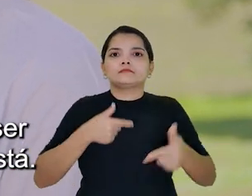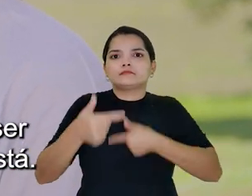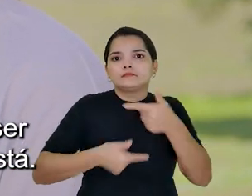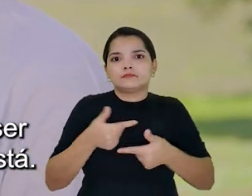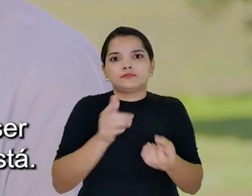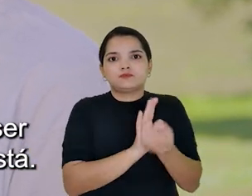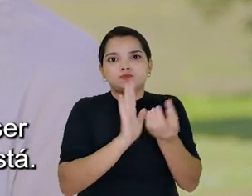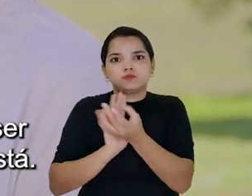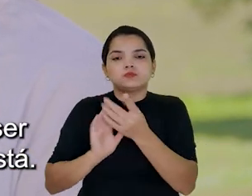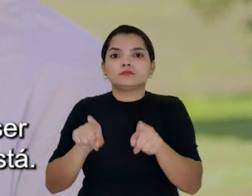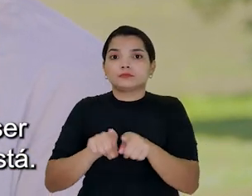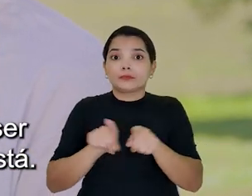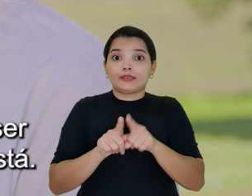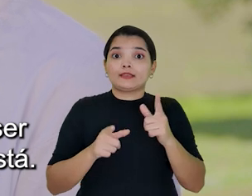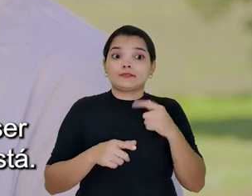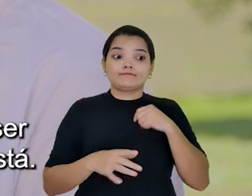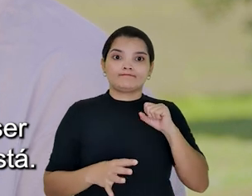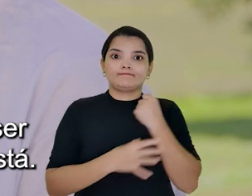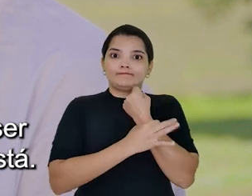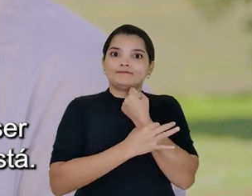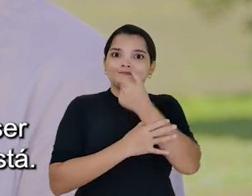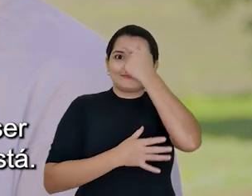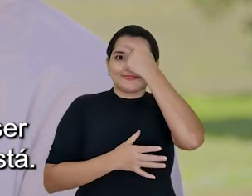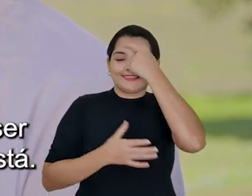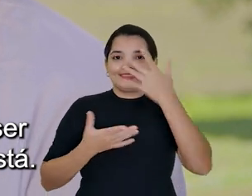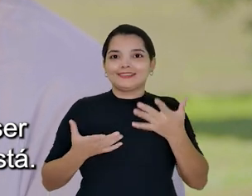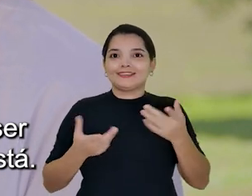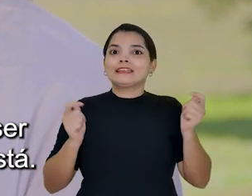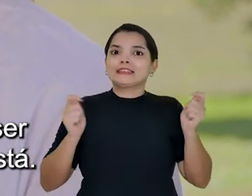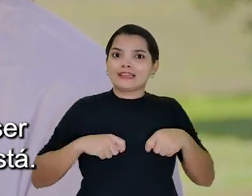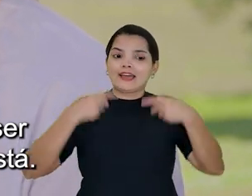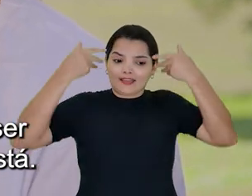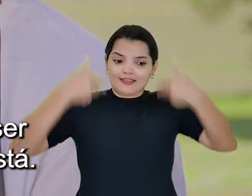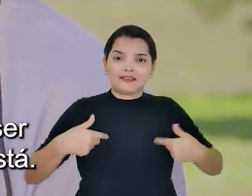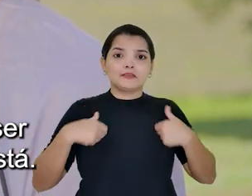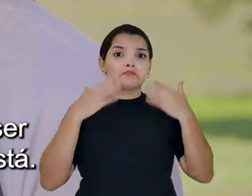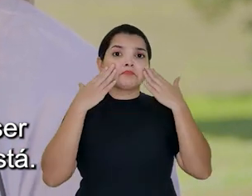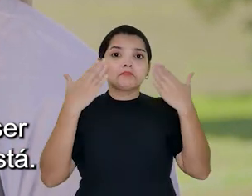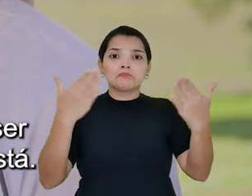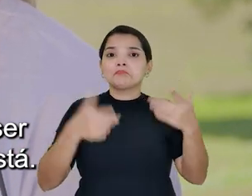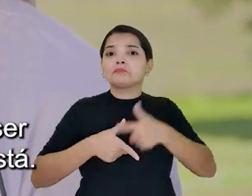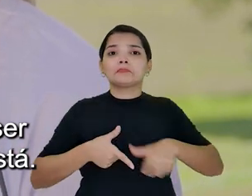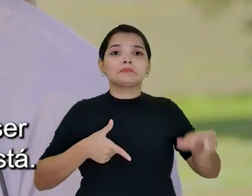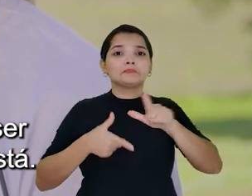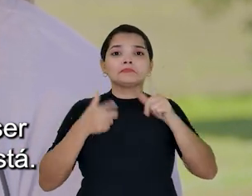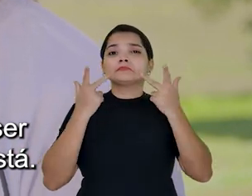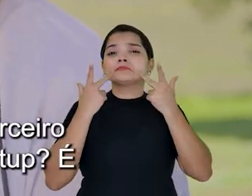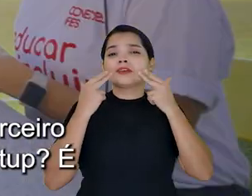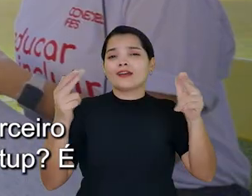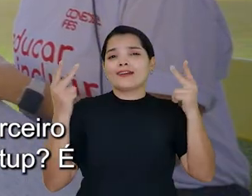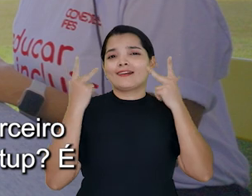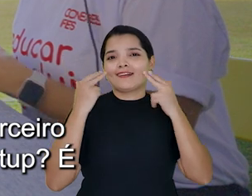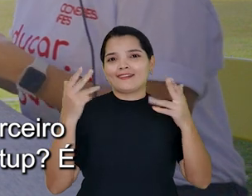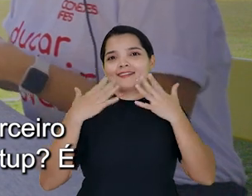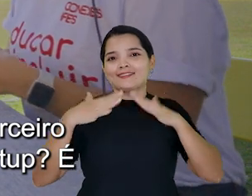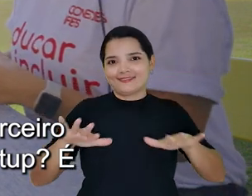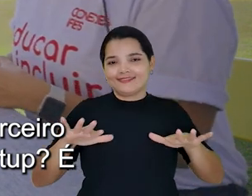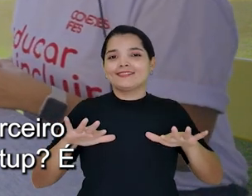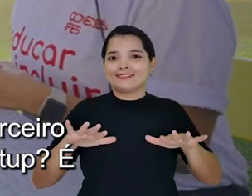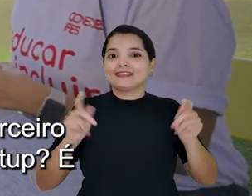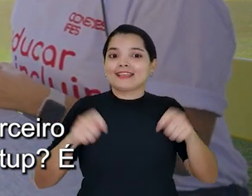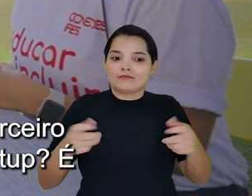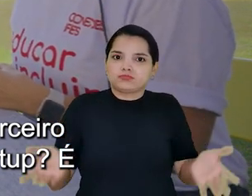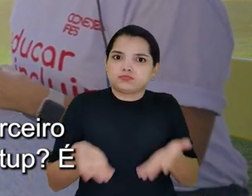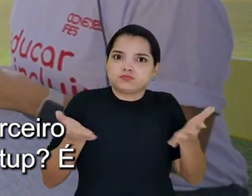segurança psicológica a gente poder ser quem a gente é no ambiente onde a gente está isso promove